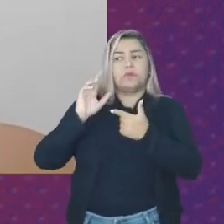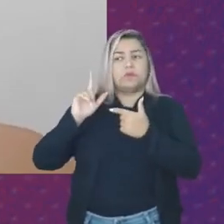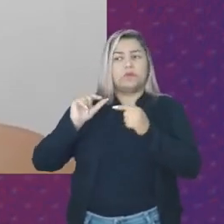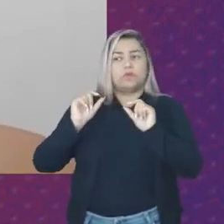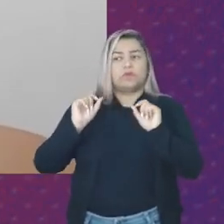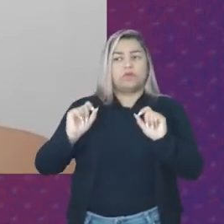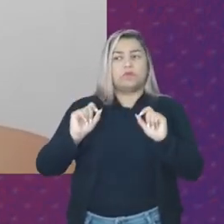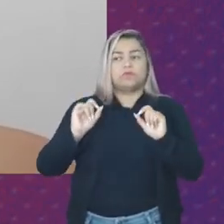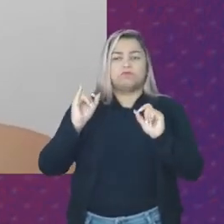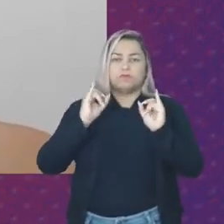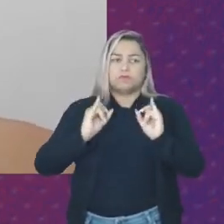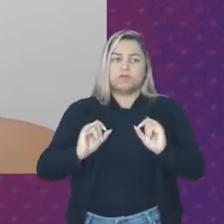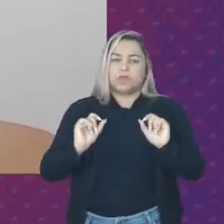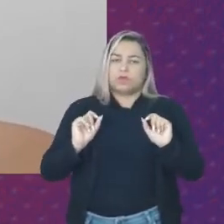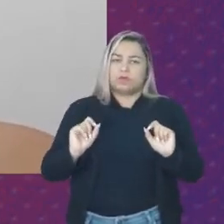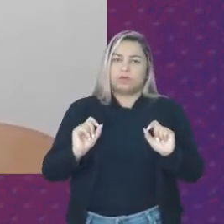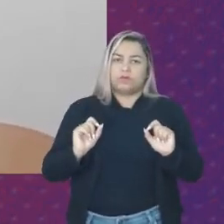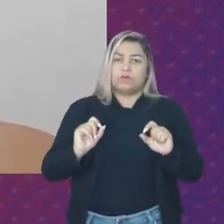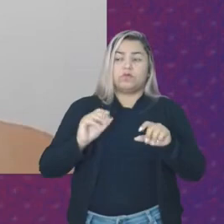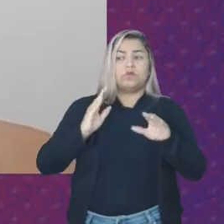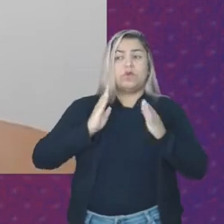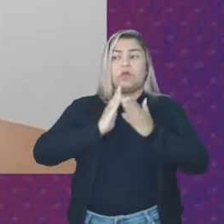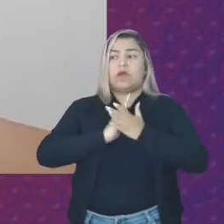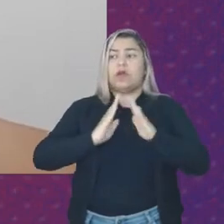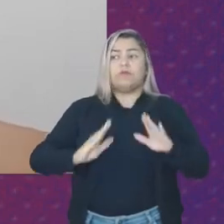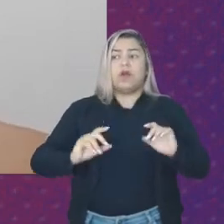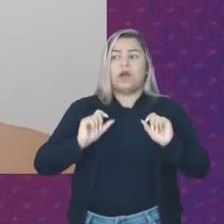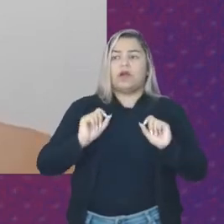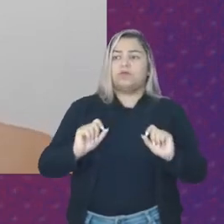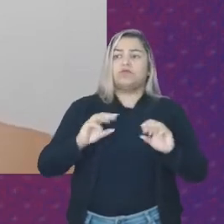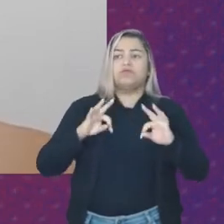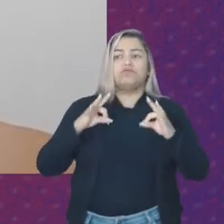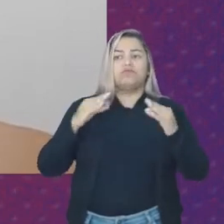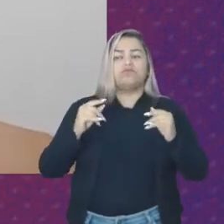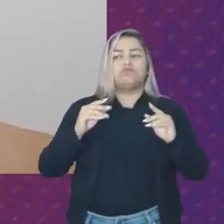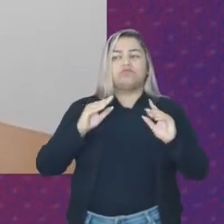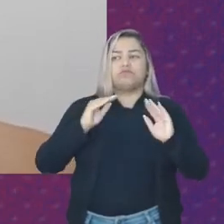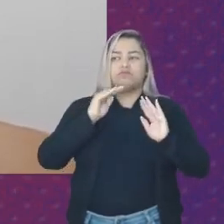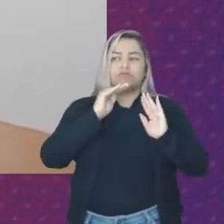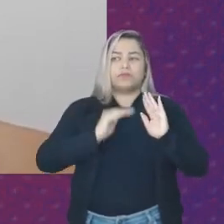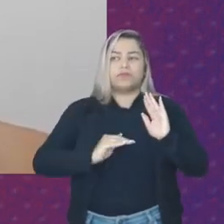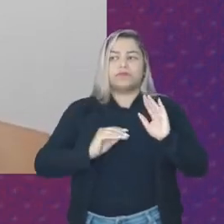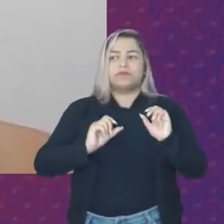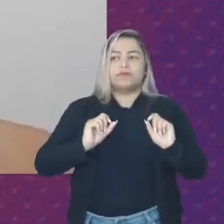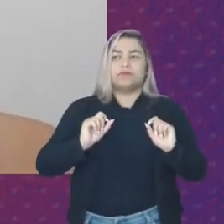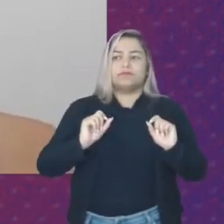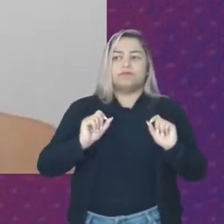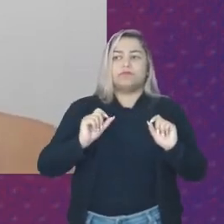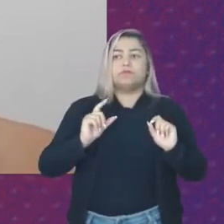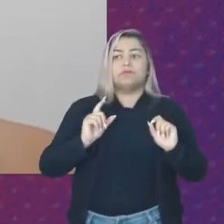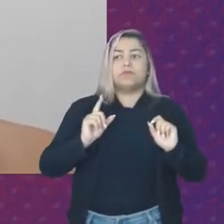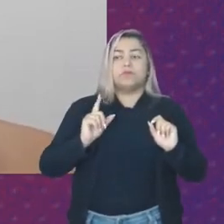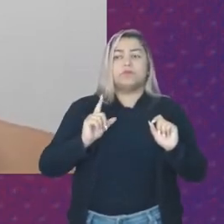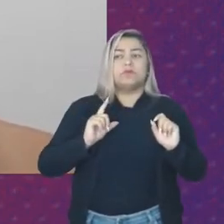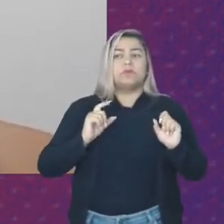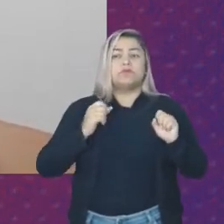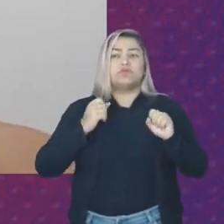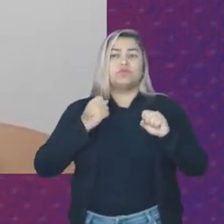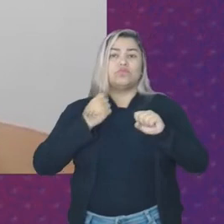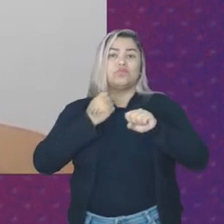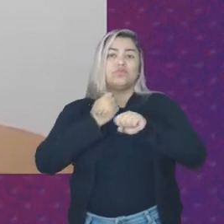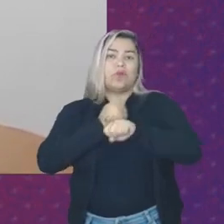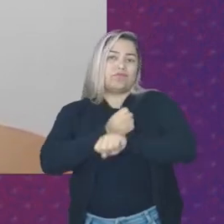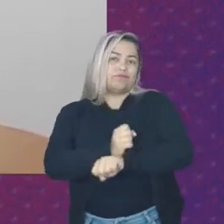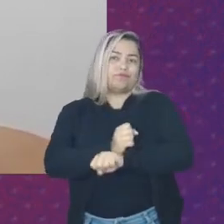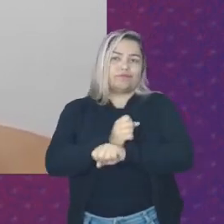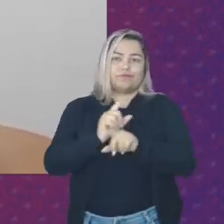dessa imagem de romper com esses padrões que acabam amarrando a sociedade de